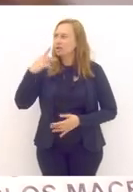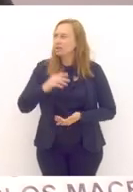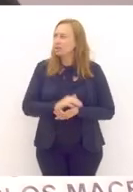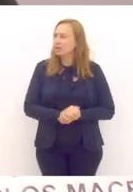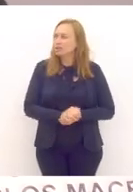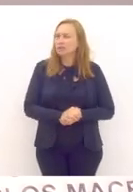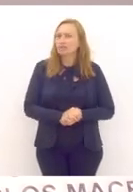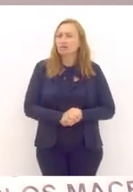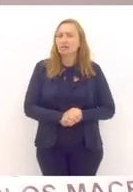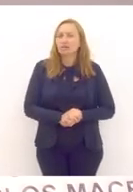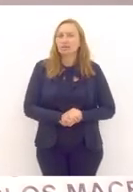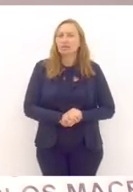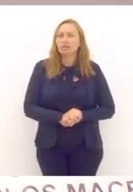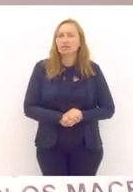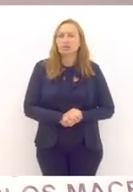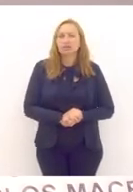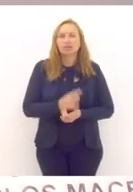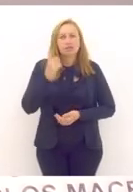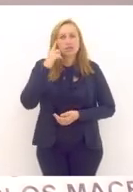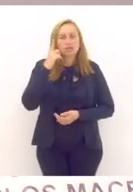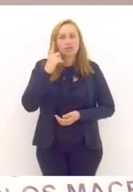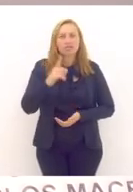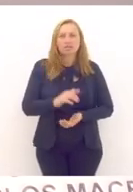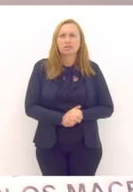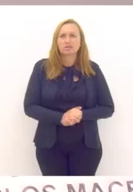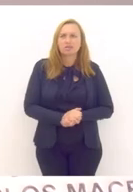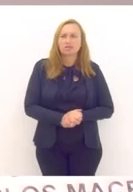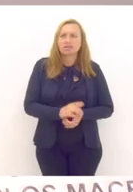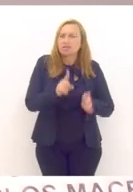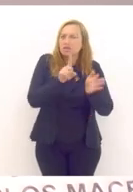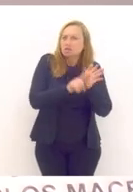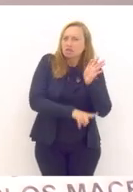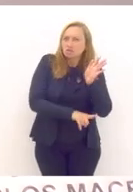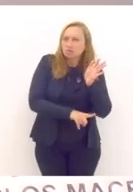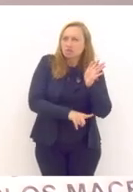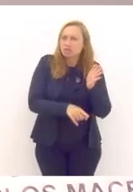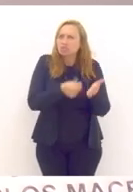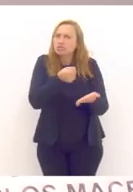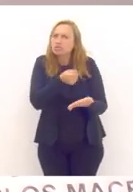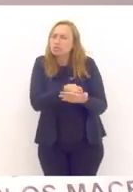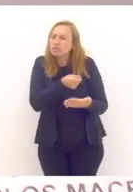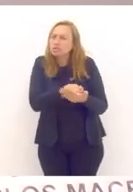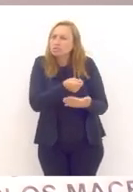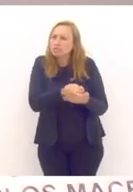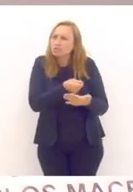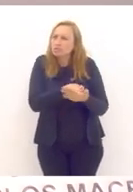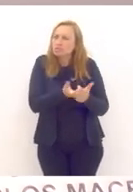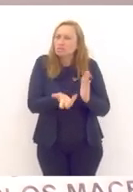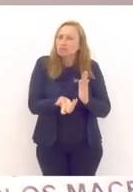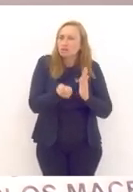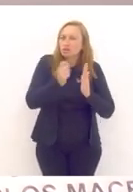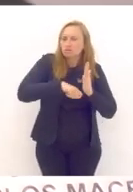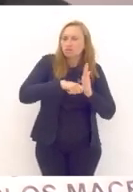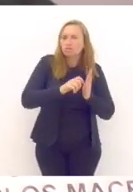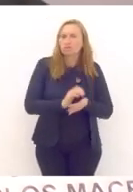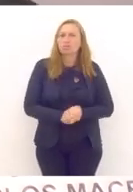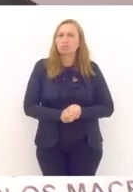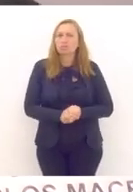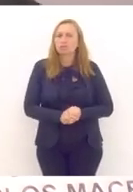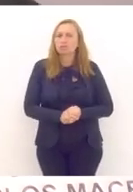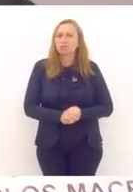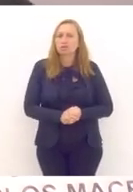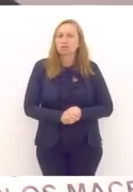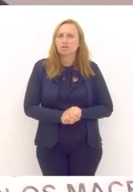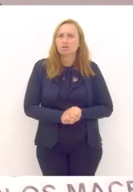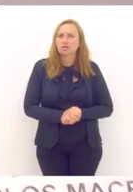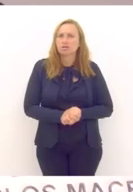que a expectativa era se haveria uma diminuição da cobrança dos tributos. Ele, numa